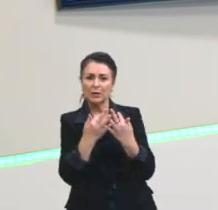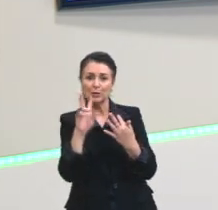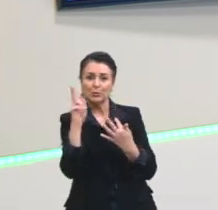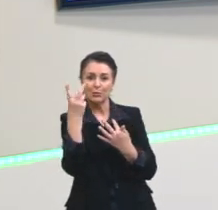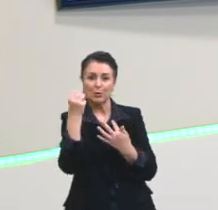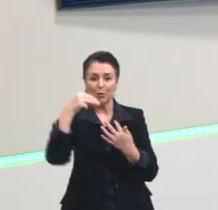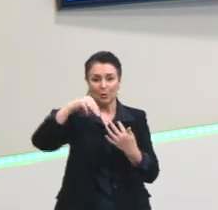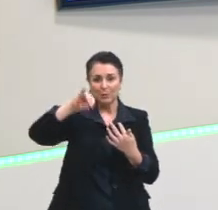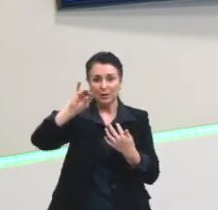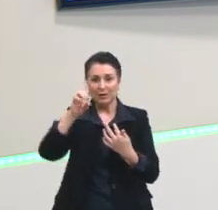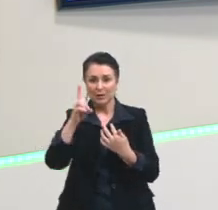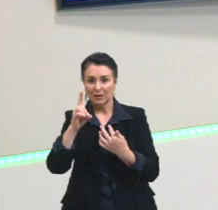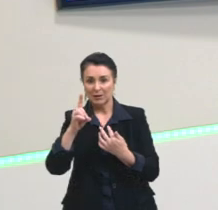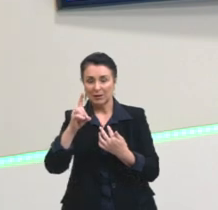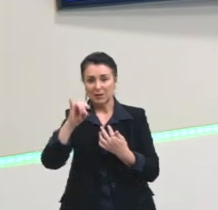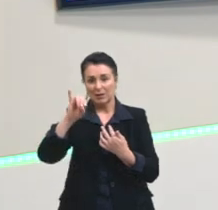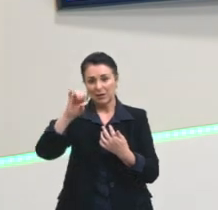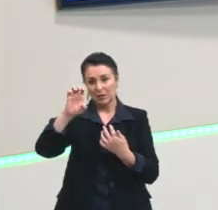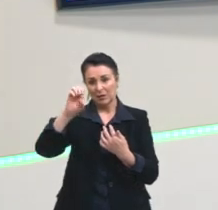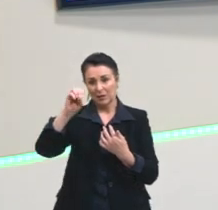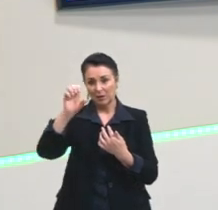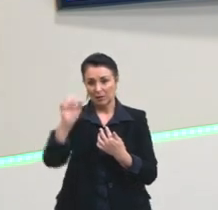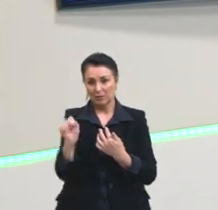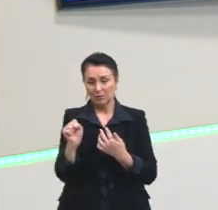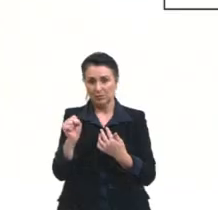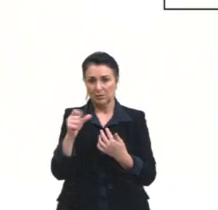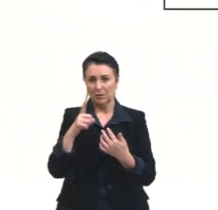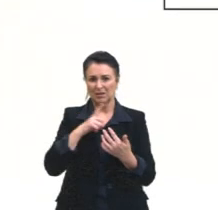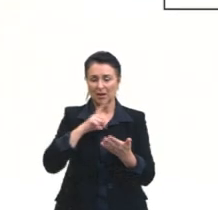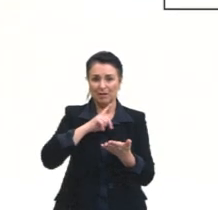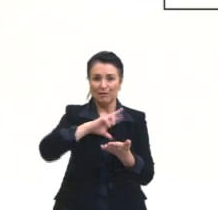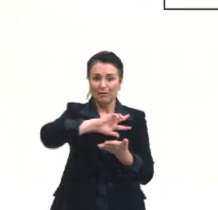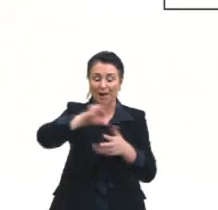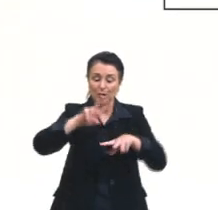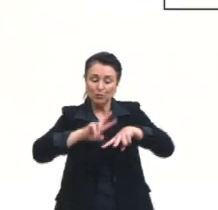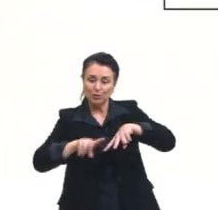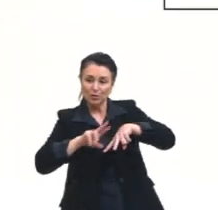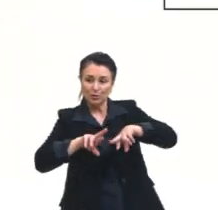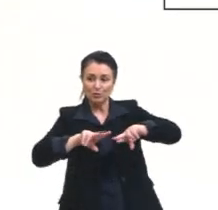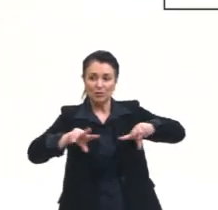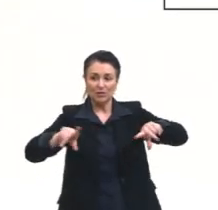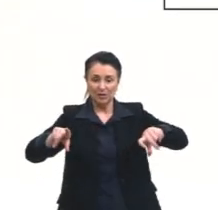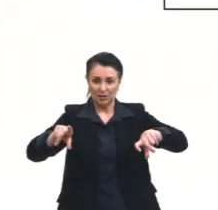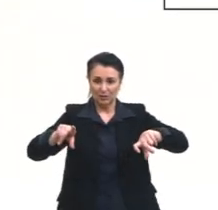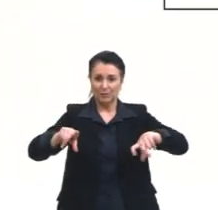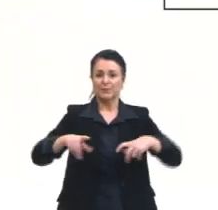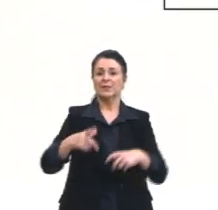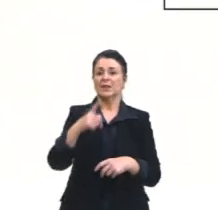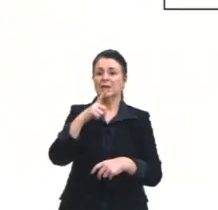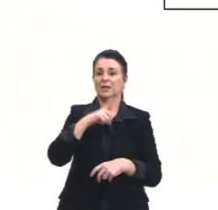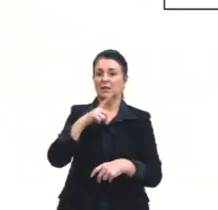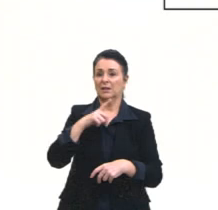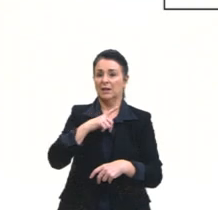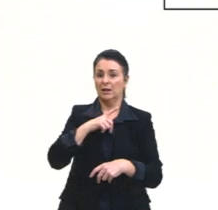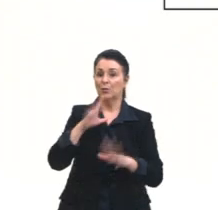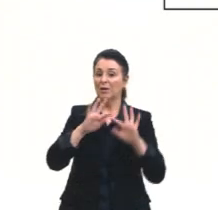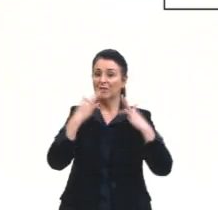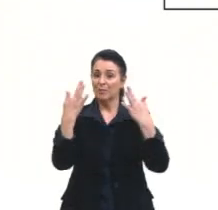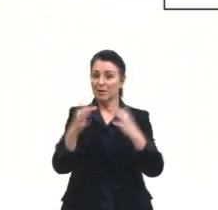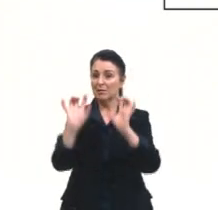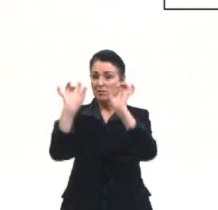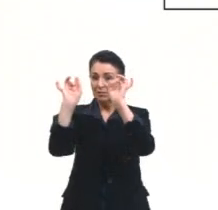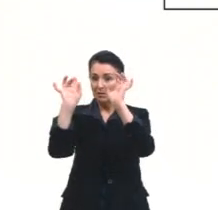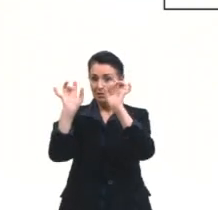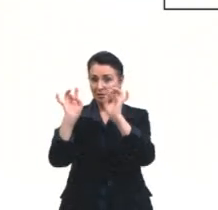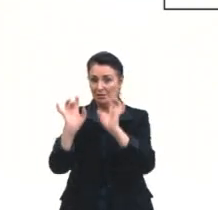os de botões do gênero hylobates na família Helô batid o